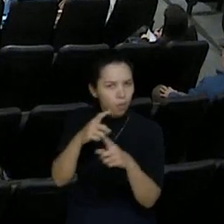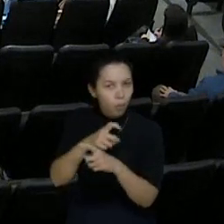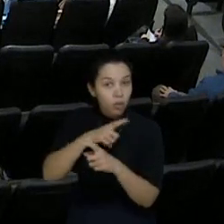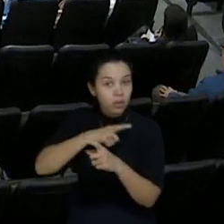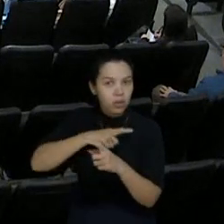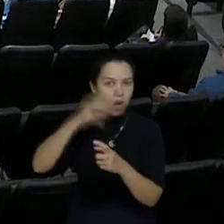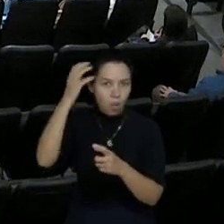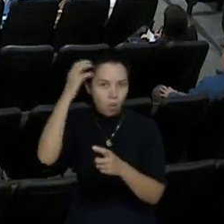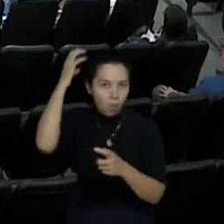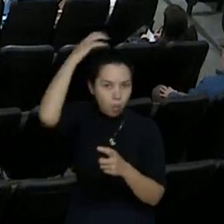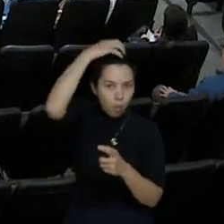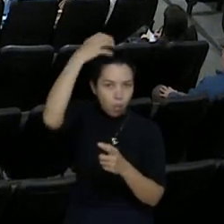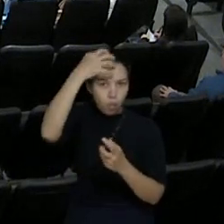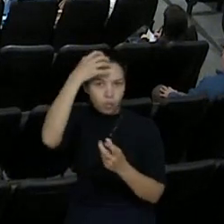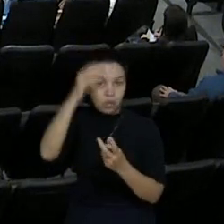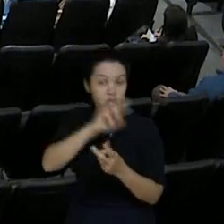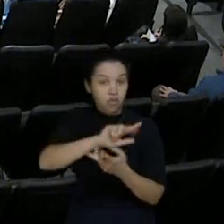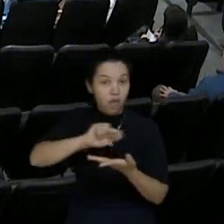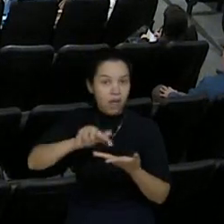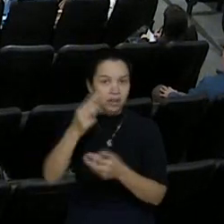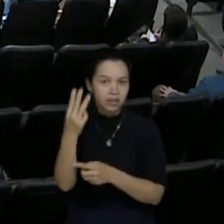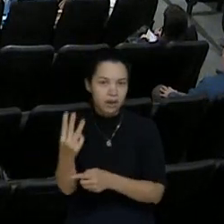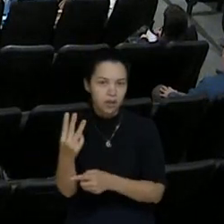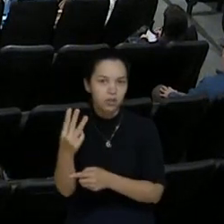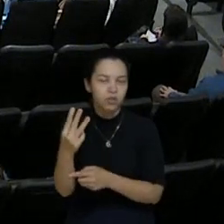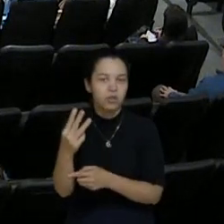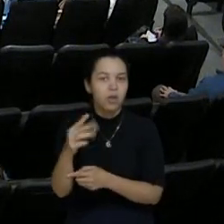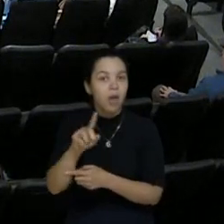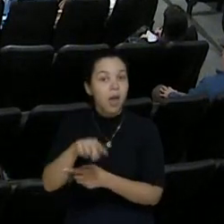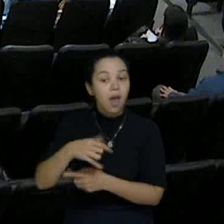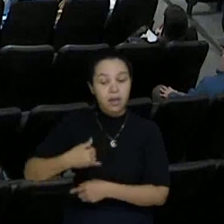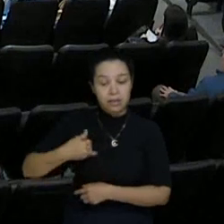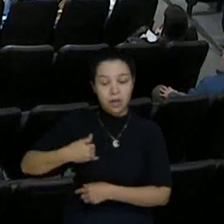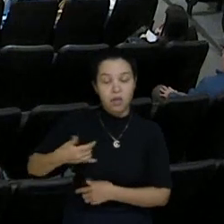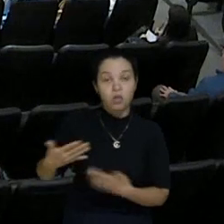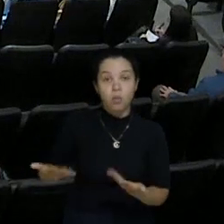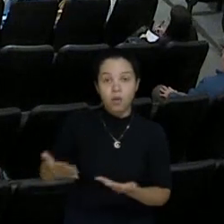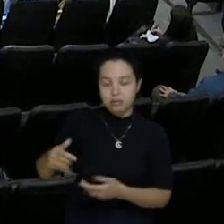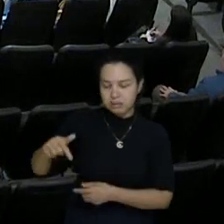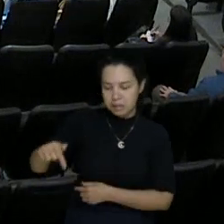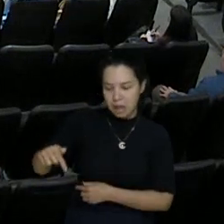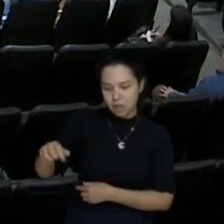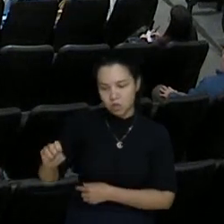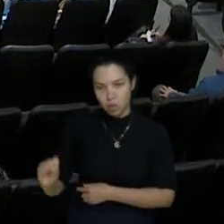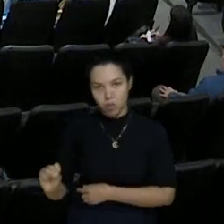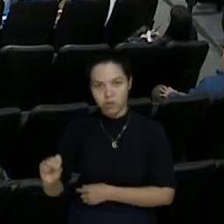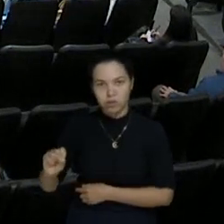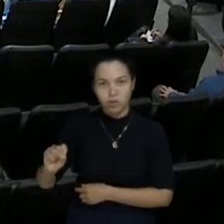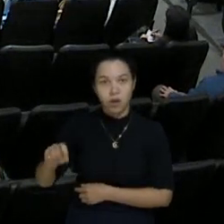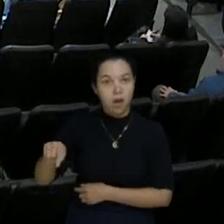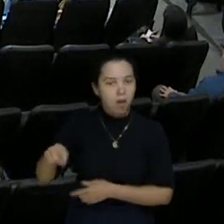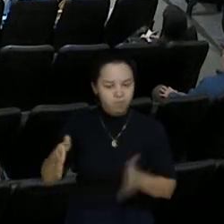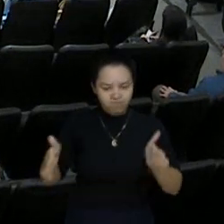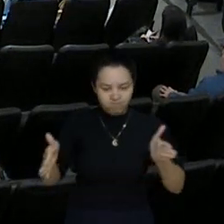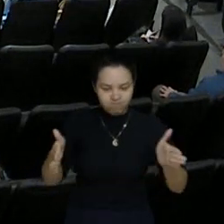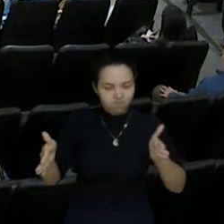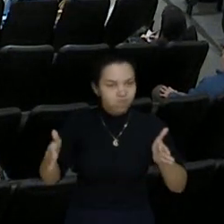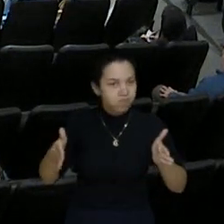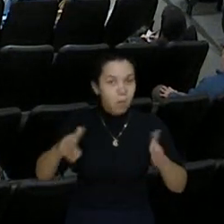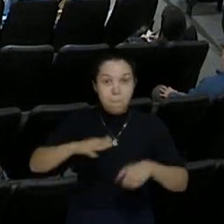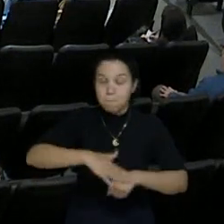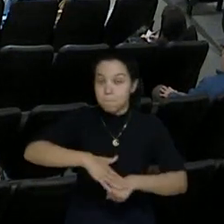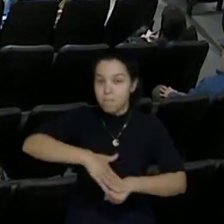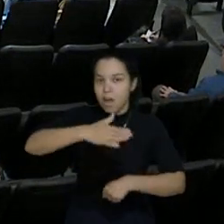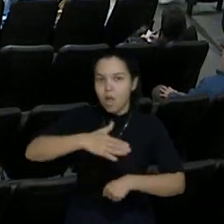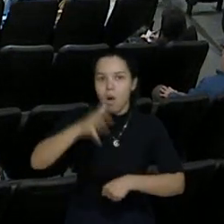diferentes etc e tal é ali no se 7 8 é o melhor momento pra gente criar todas essas conexões quando o